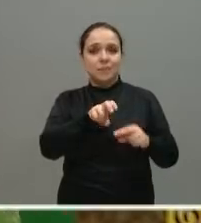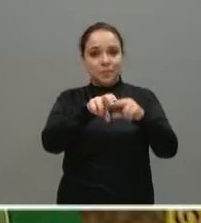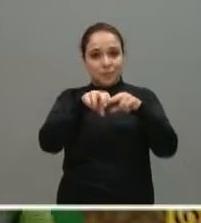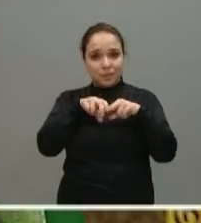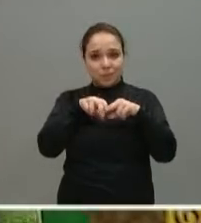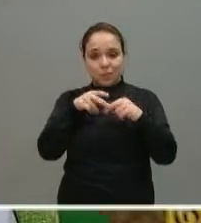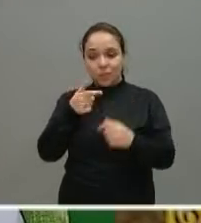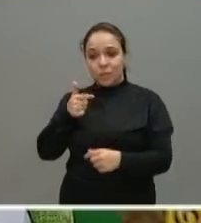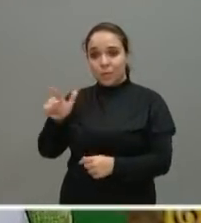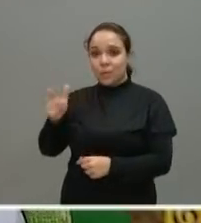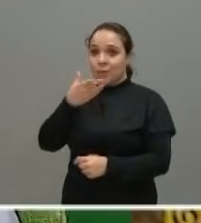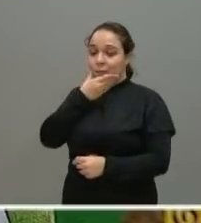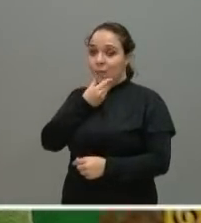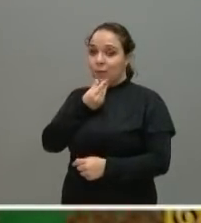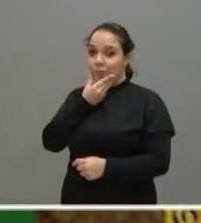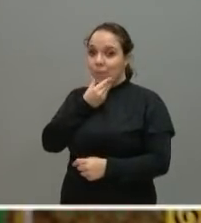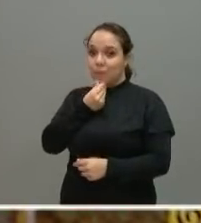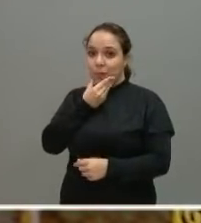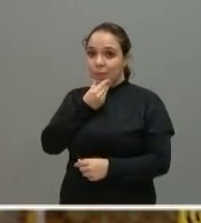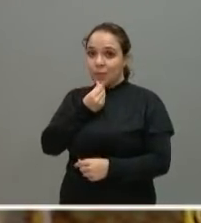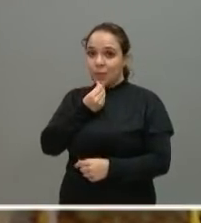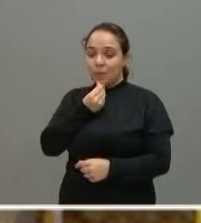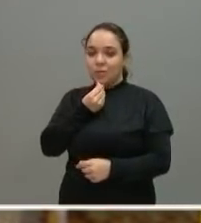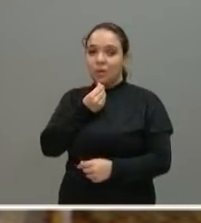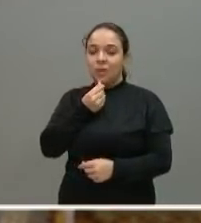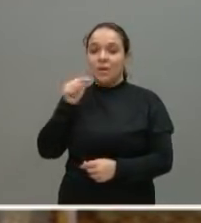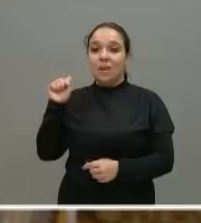chegou um homem que era, detalhe,